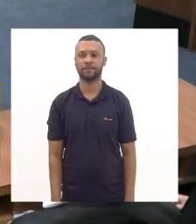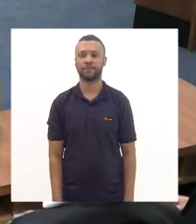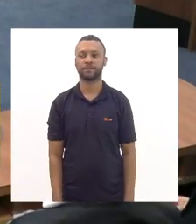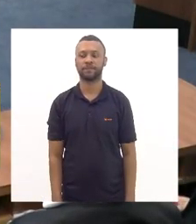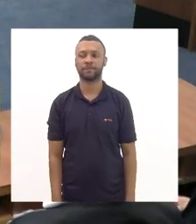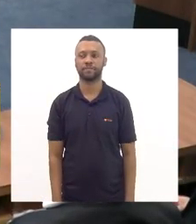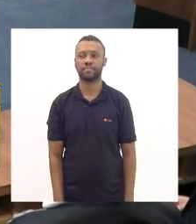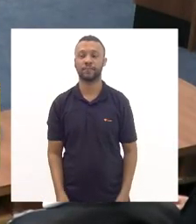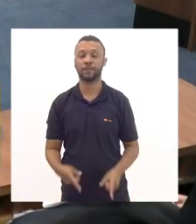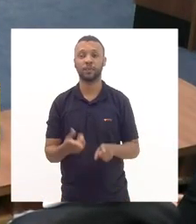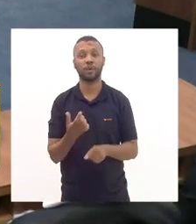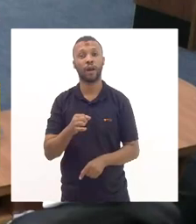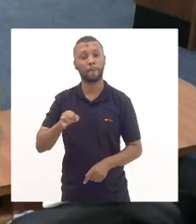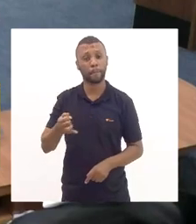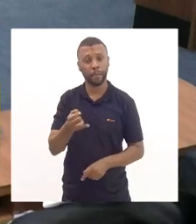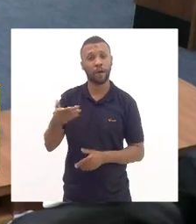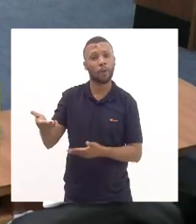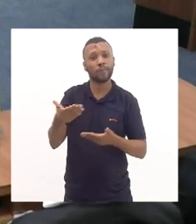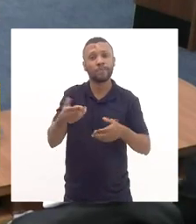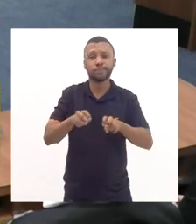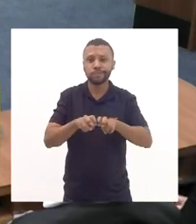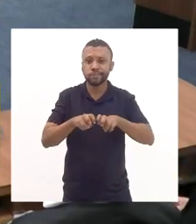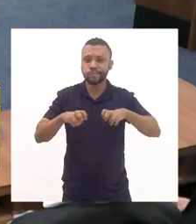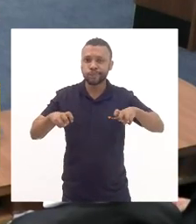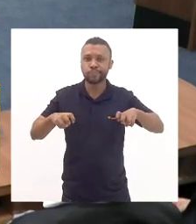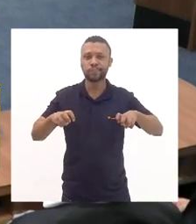Também convido para compor a mesa